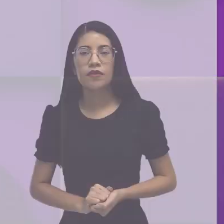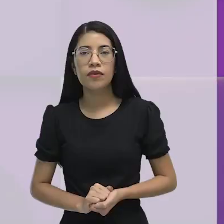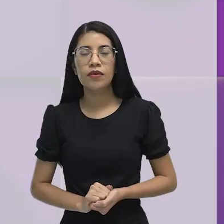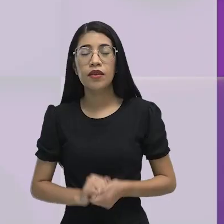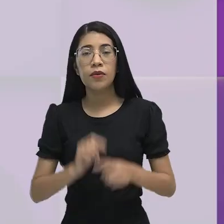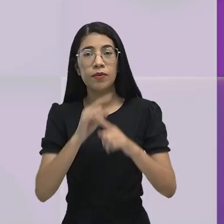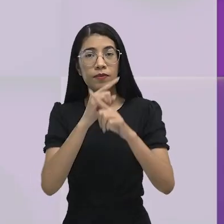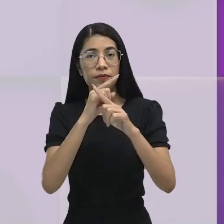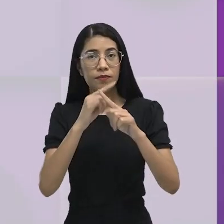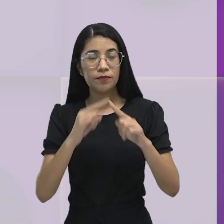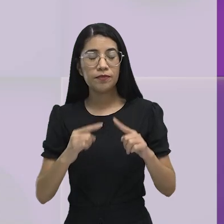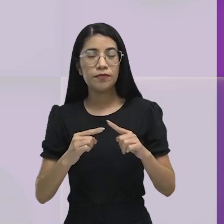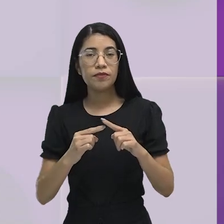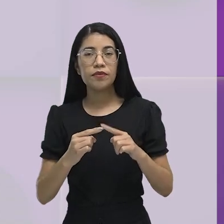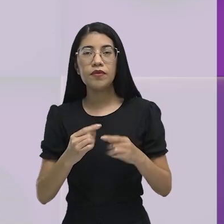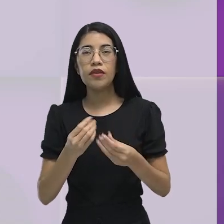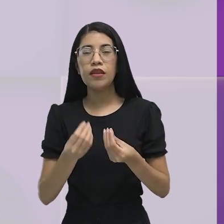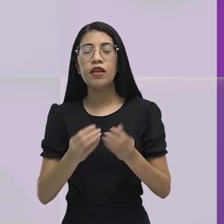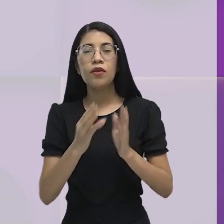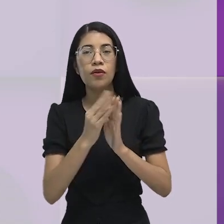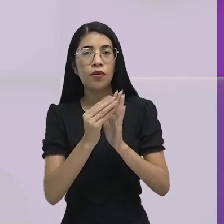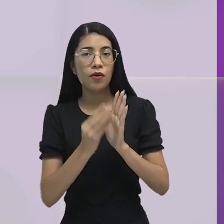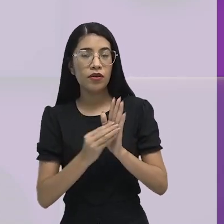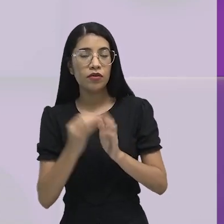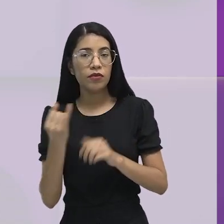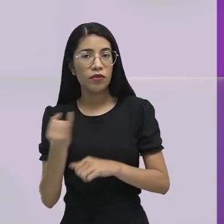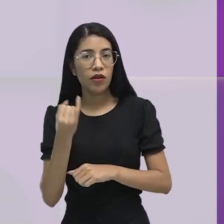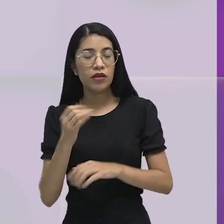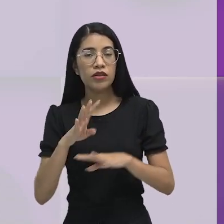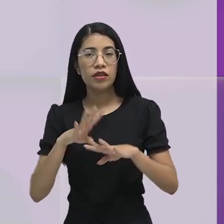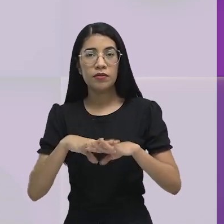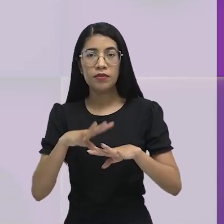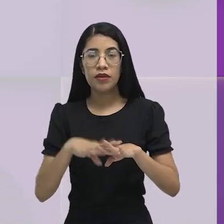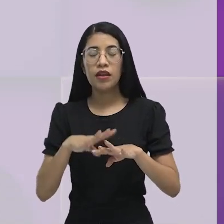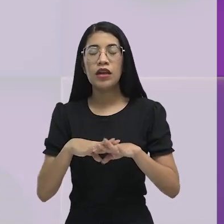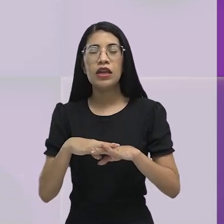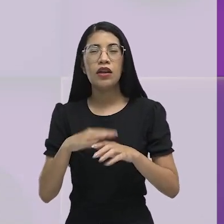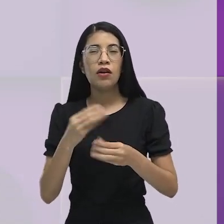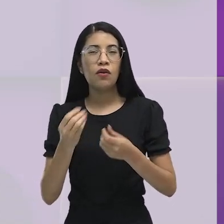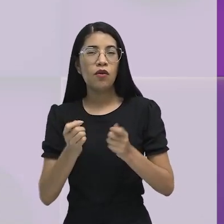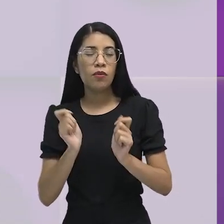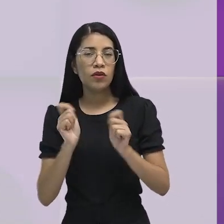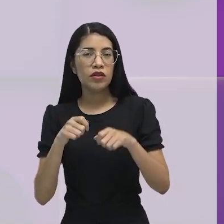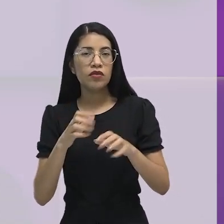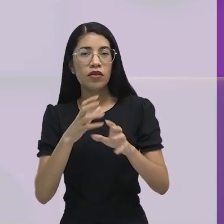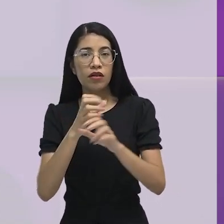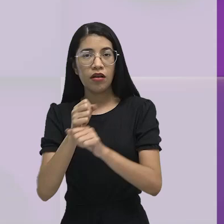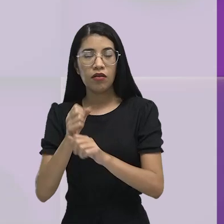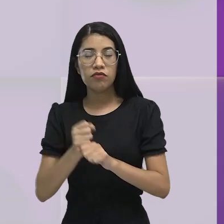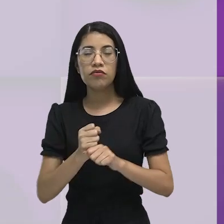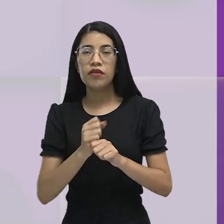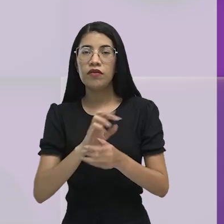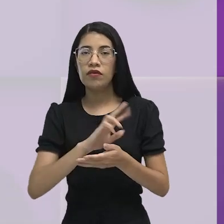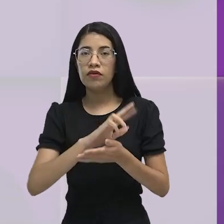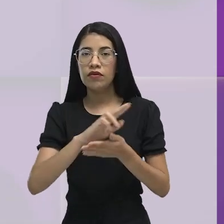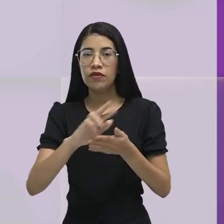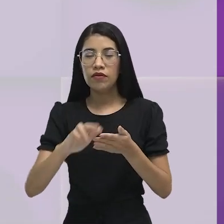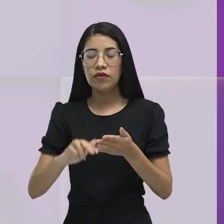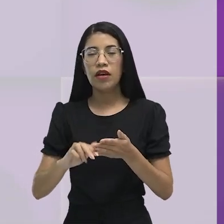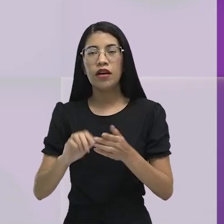Regra de 3, um conteúdo matemático que nos ajuda a resolver diversos problemas,